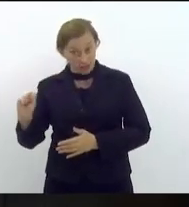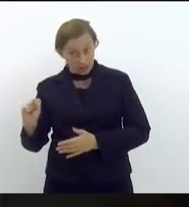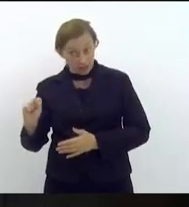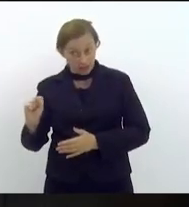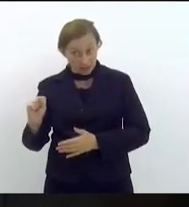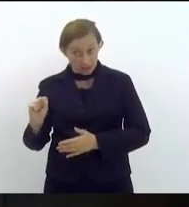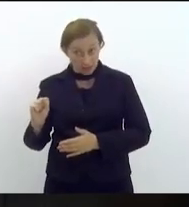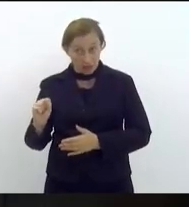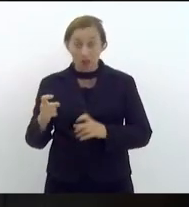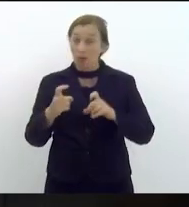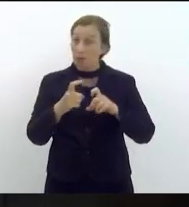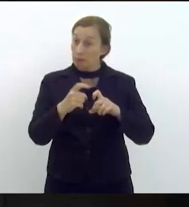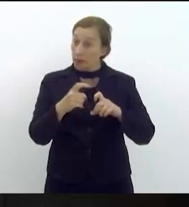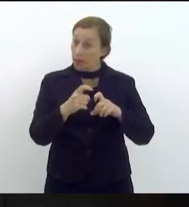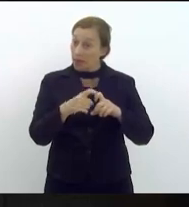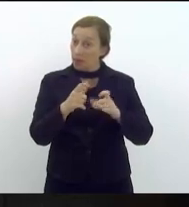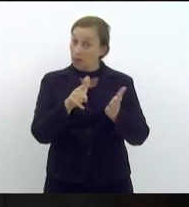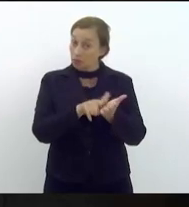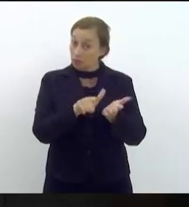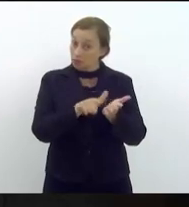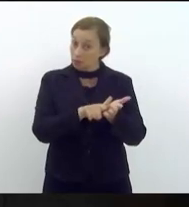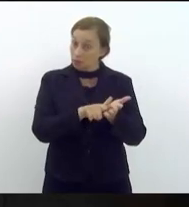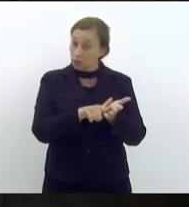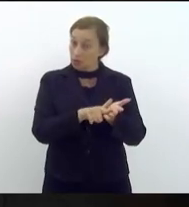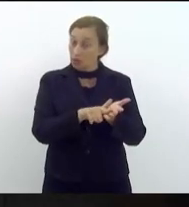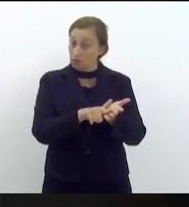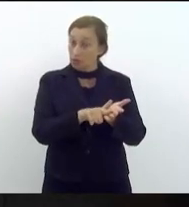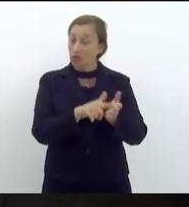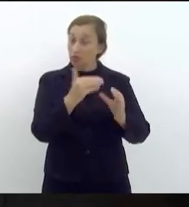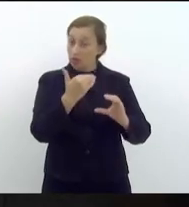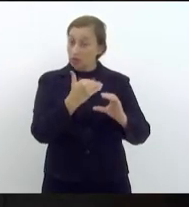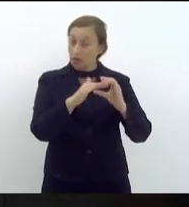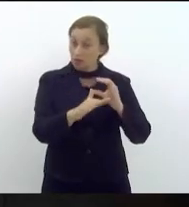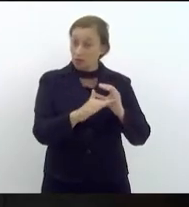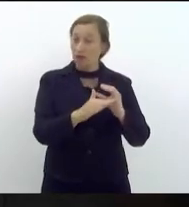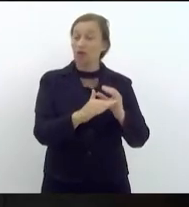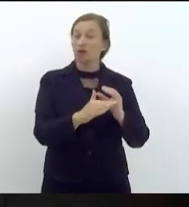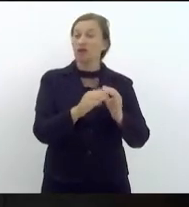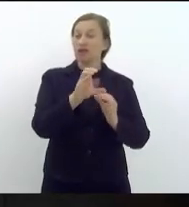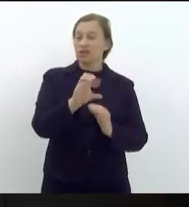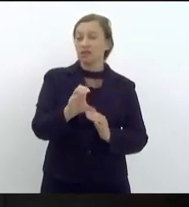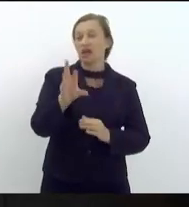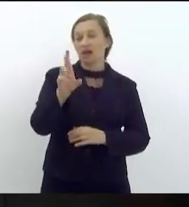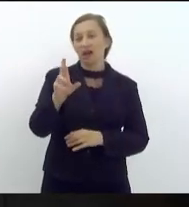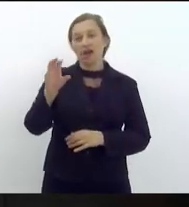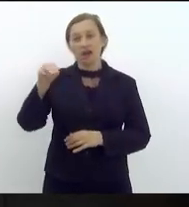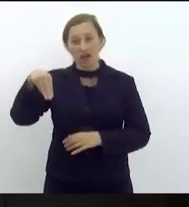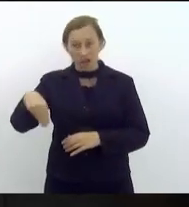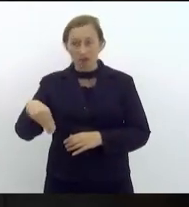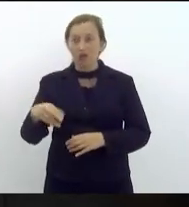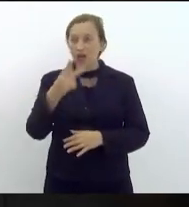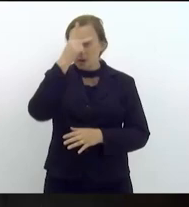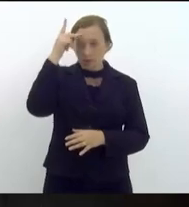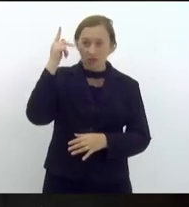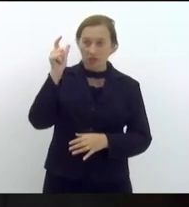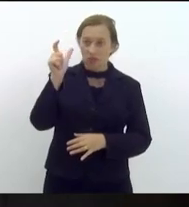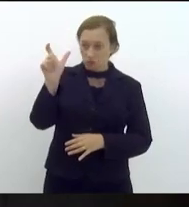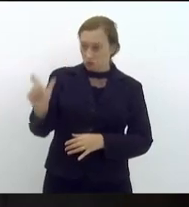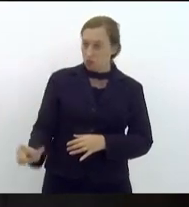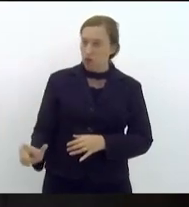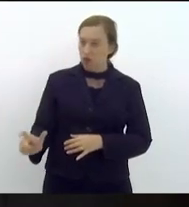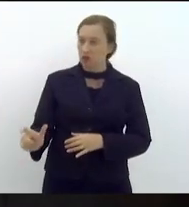receitados por médico com registro no CRM e comprovado que a pessoa que vai ter acesso